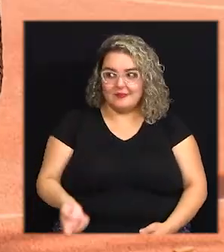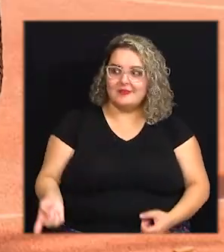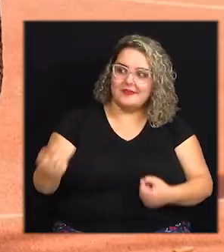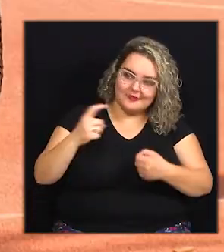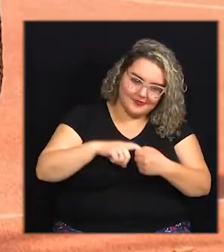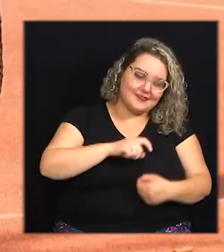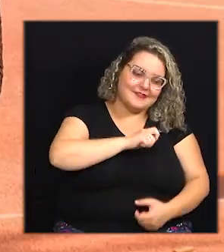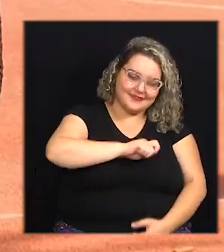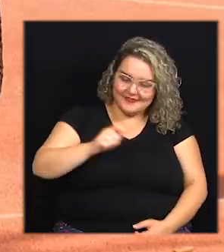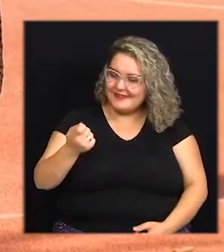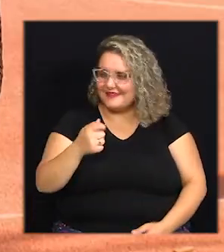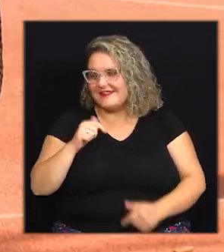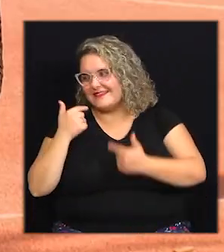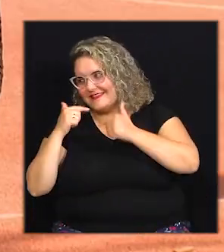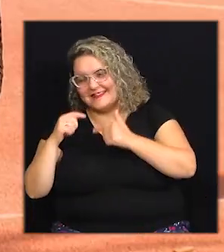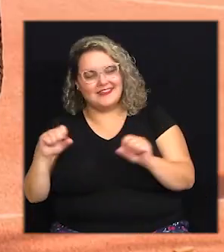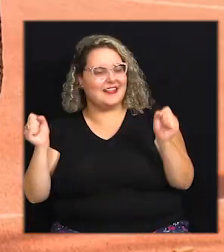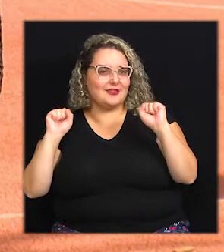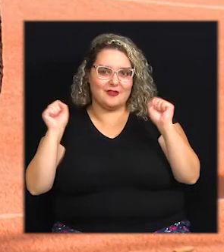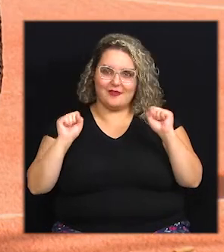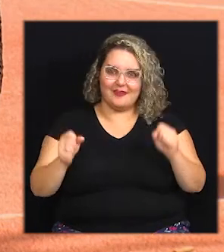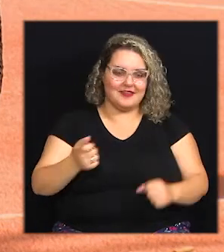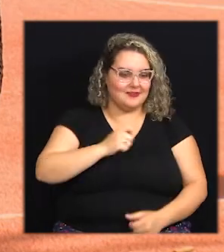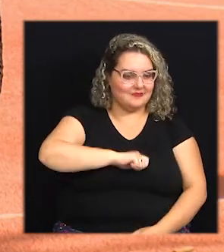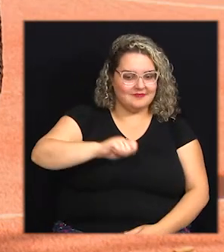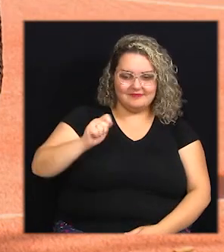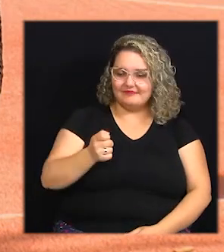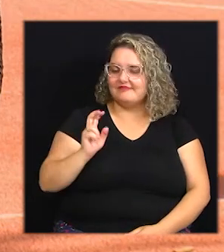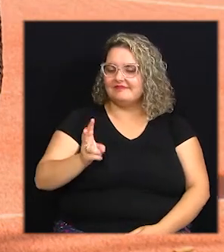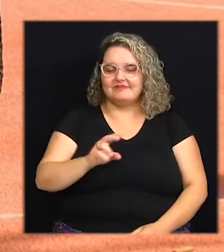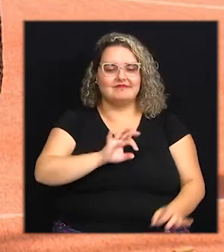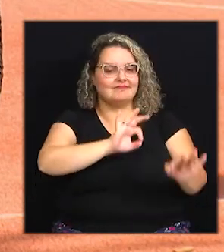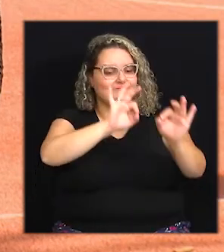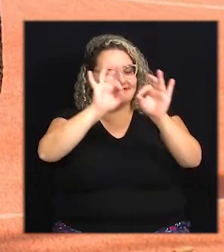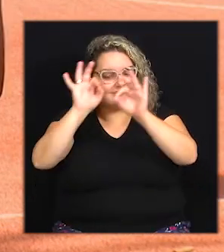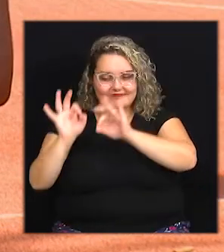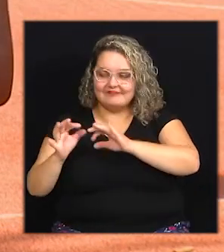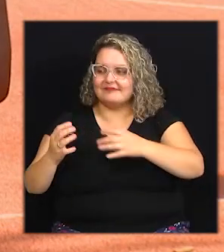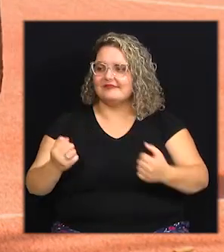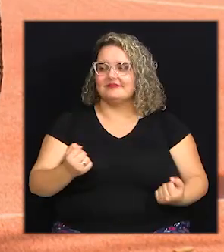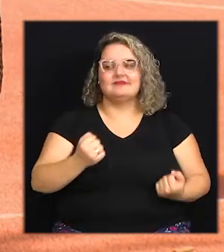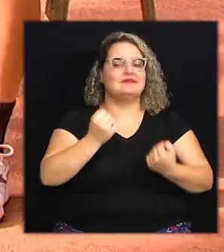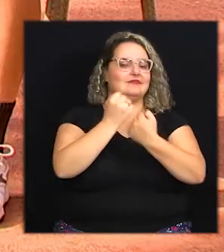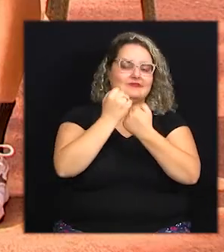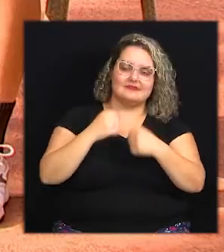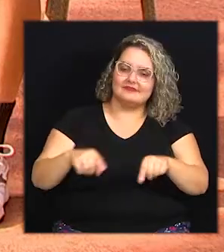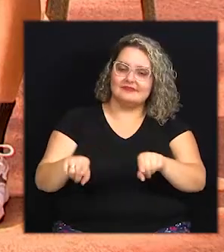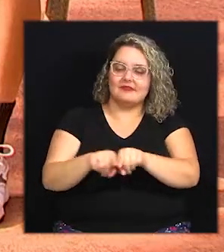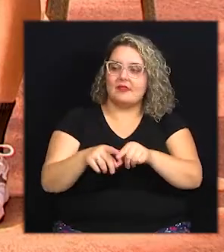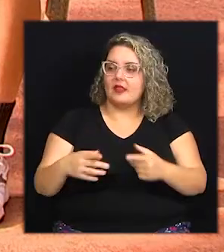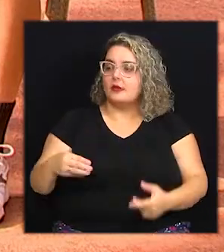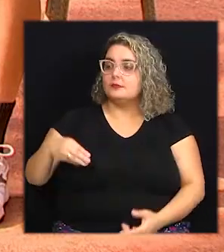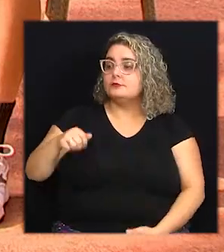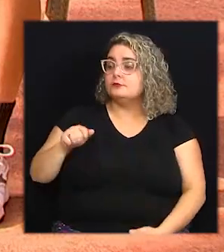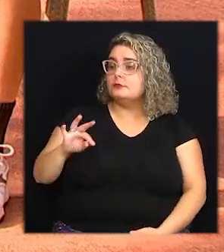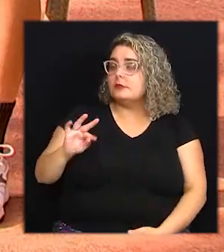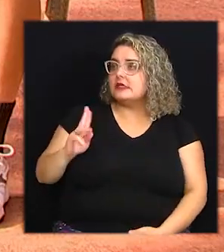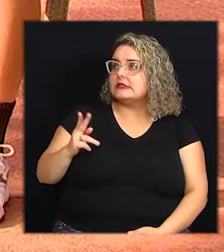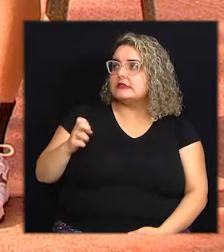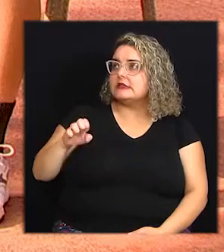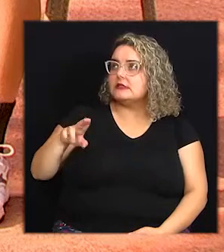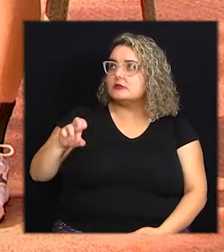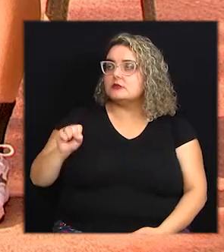venha bater uma bolinha, hein? Ele adora tênis, assim, e ele sempre acompanhou, assim, me dá o maior apoio também. Agora, Matheus, para quem está